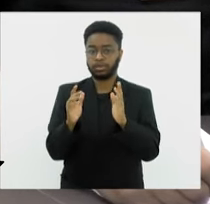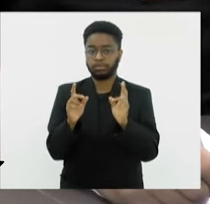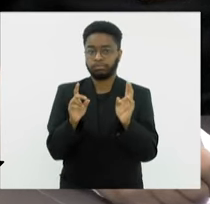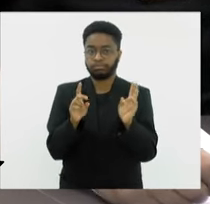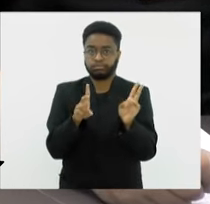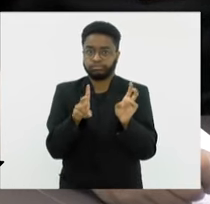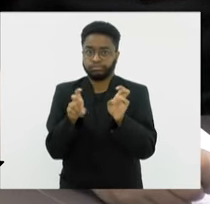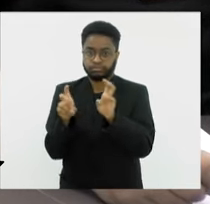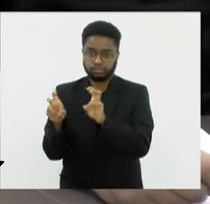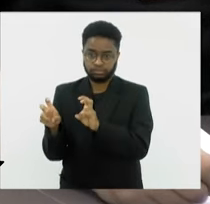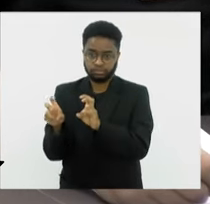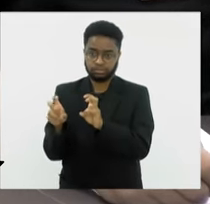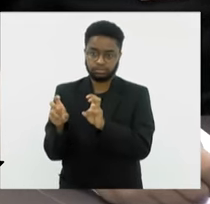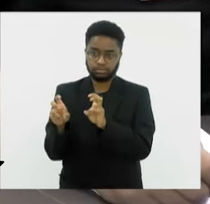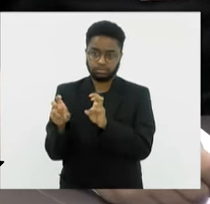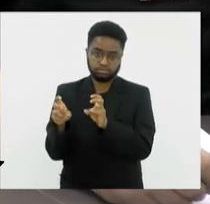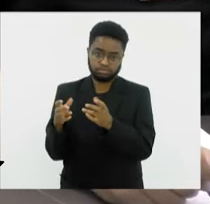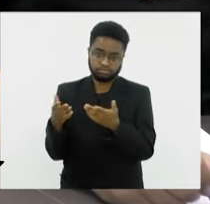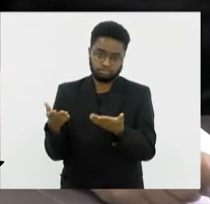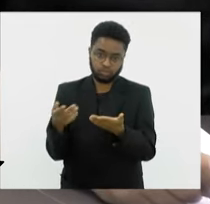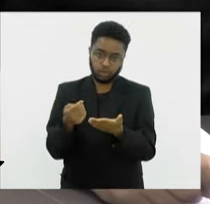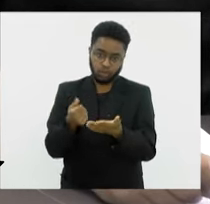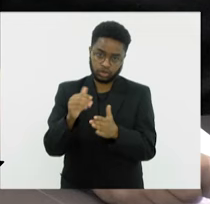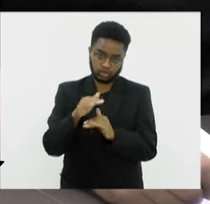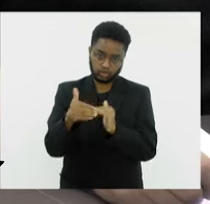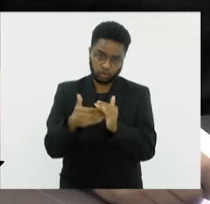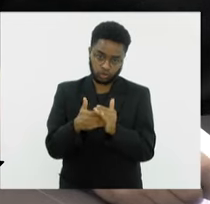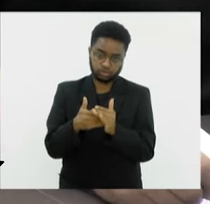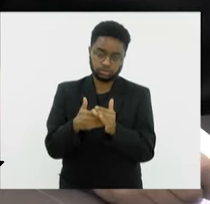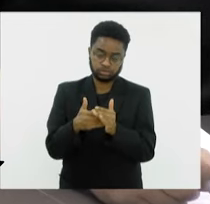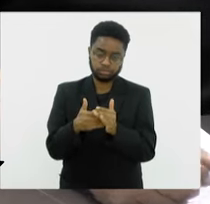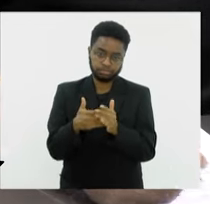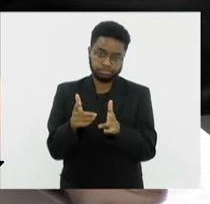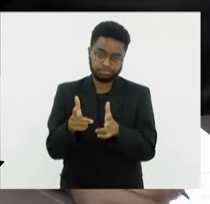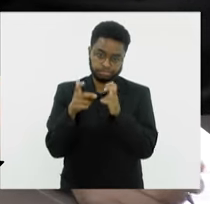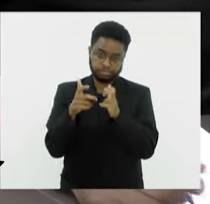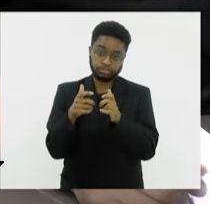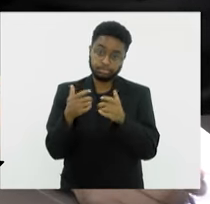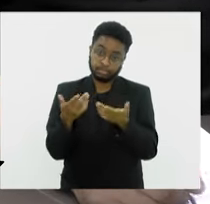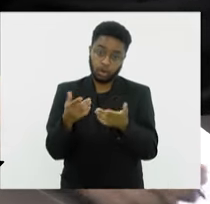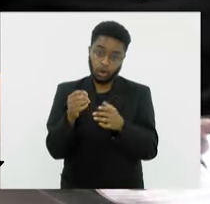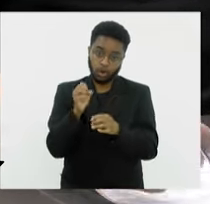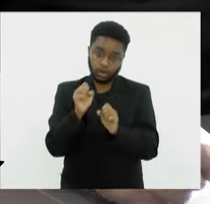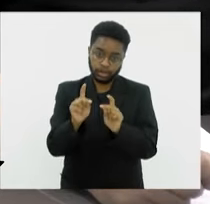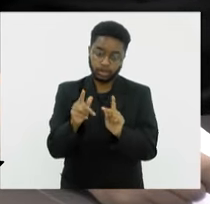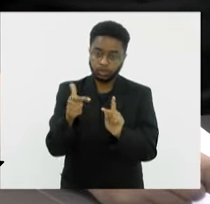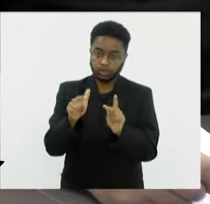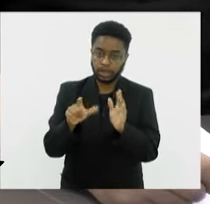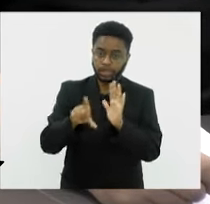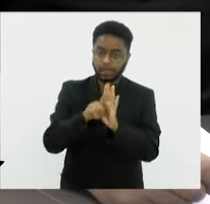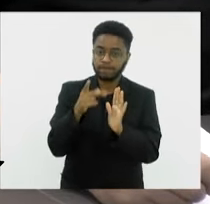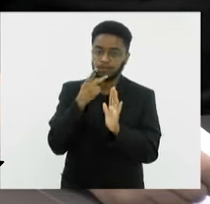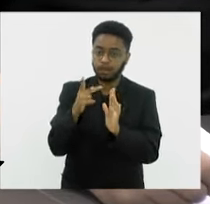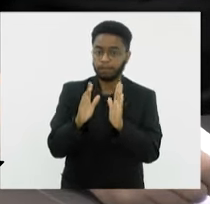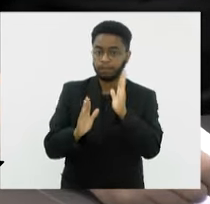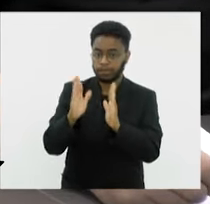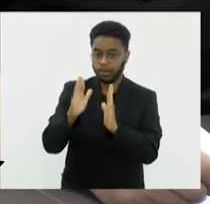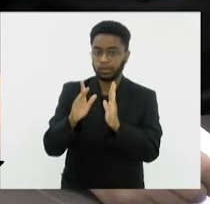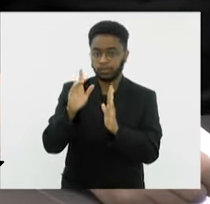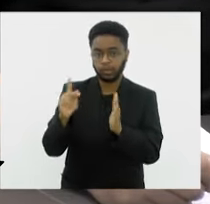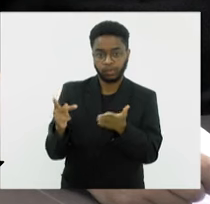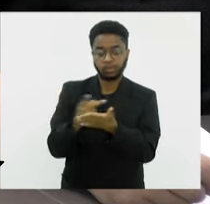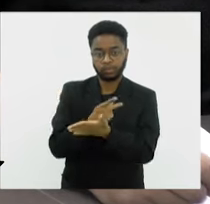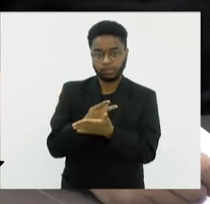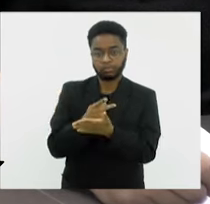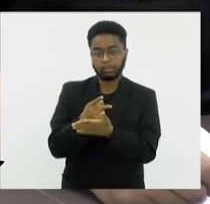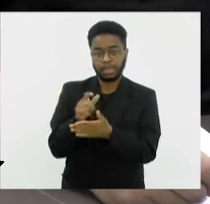são por praticamente todos reconhecidas, ainda que não haja uma lei que diga que tal período foi